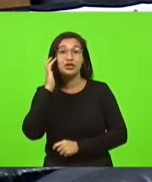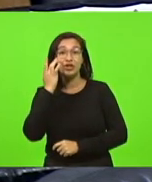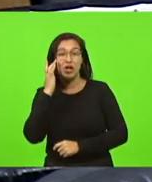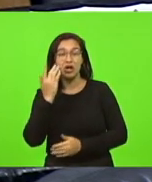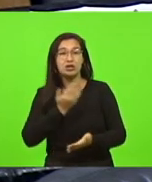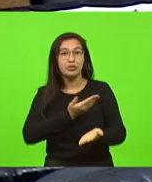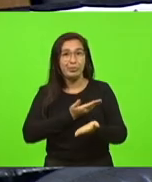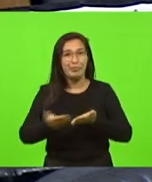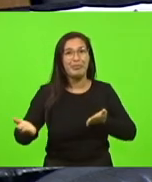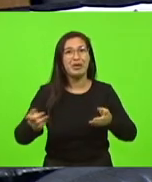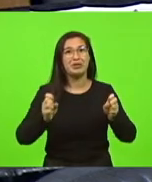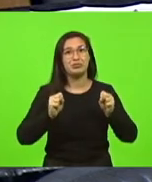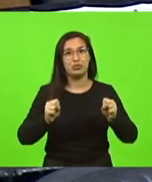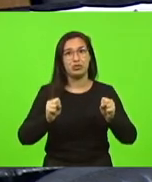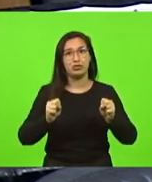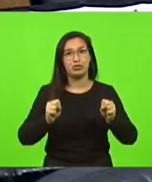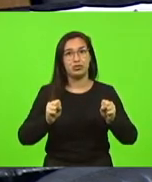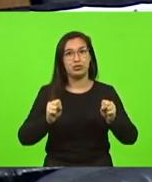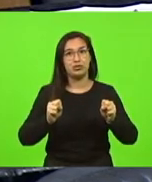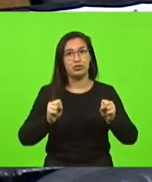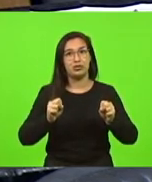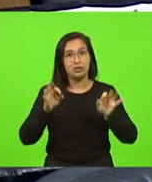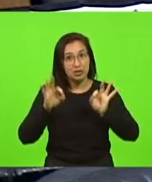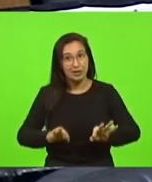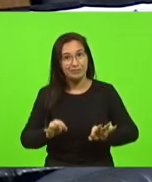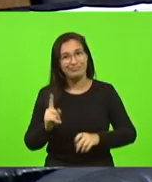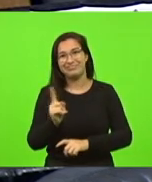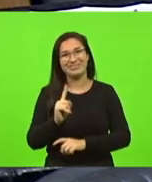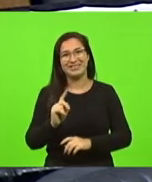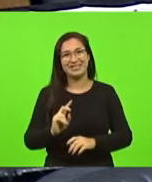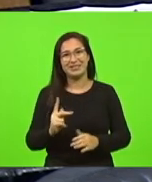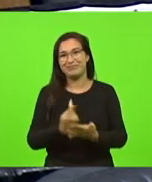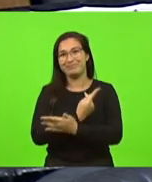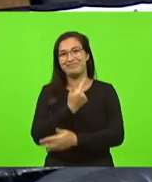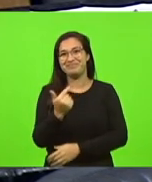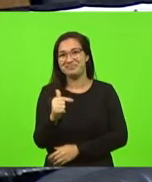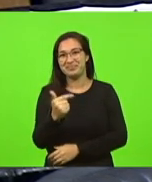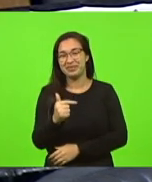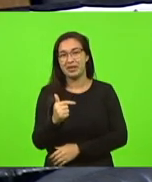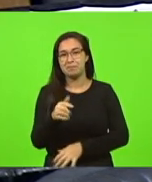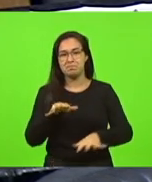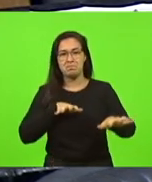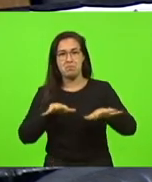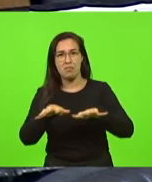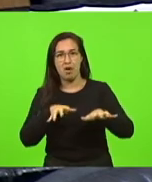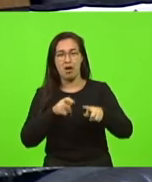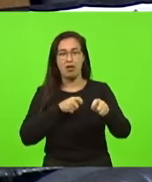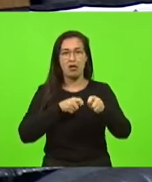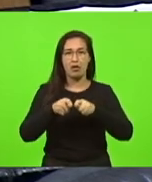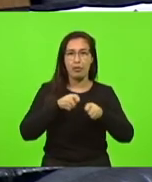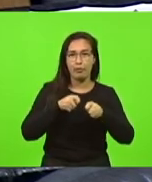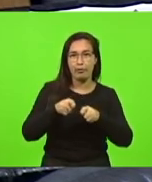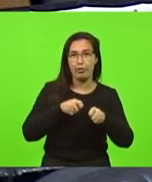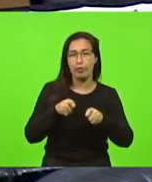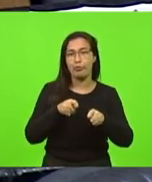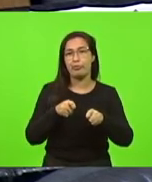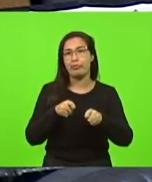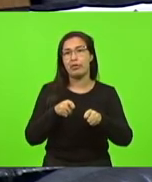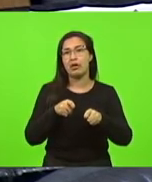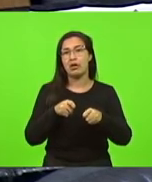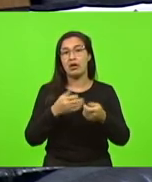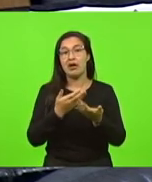receita. Não aconteceu. A movimentação da economia, dos negócios, foi tão grande que as